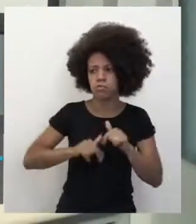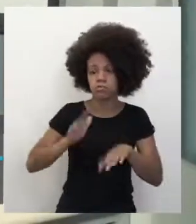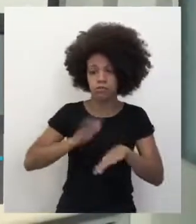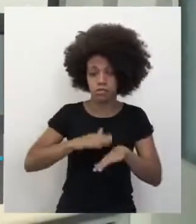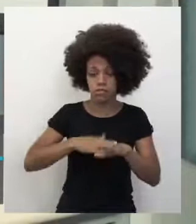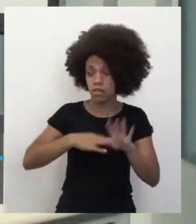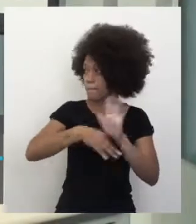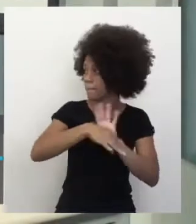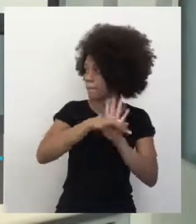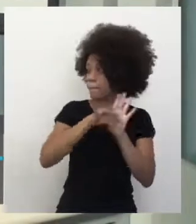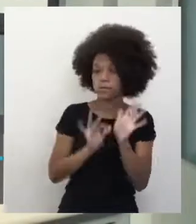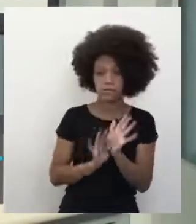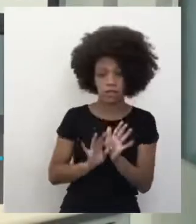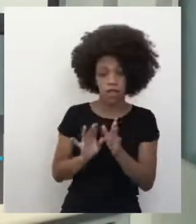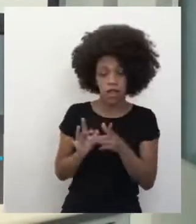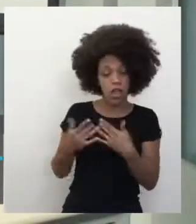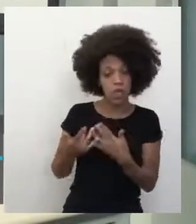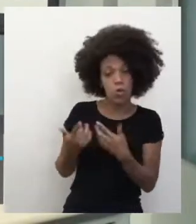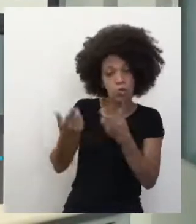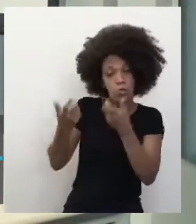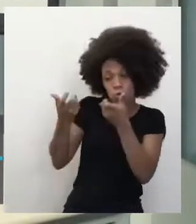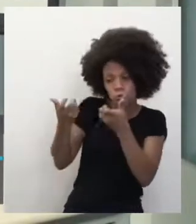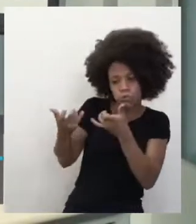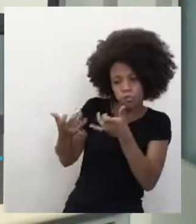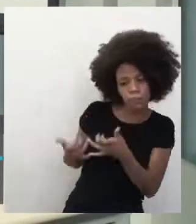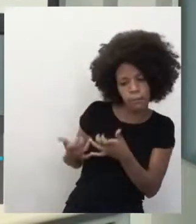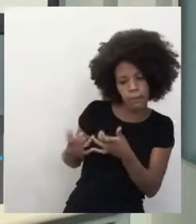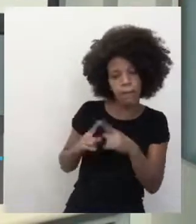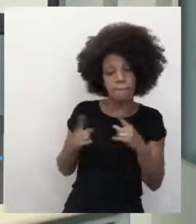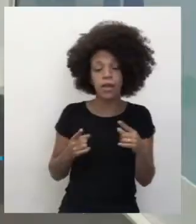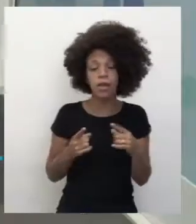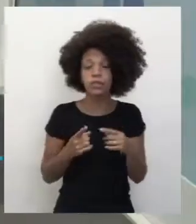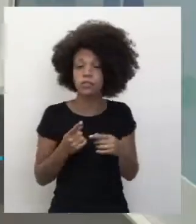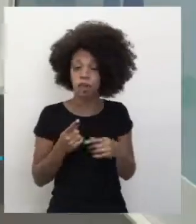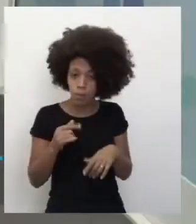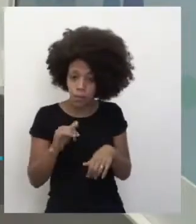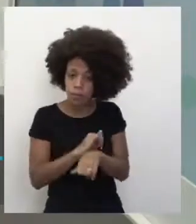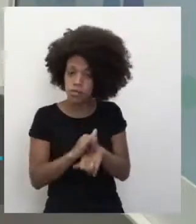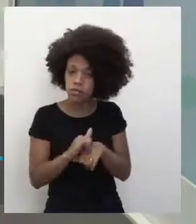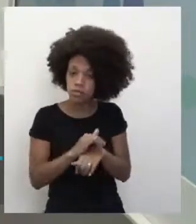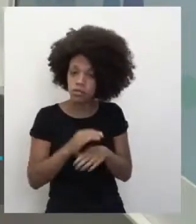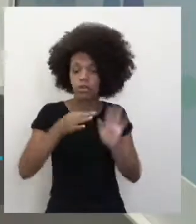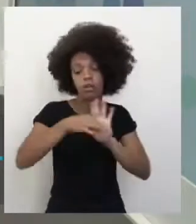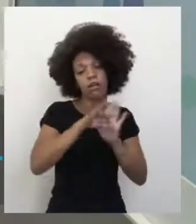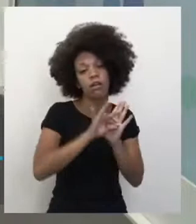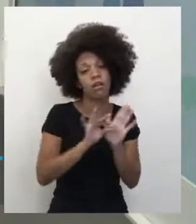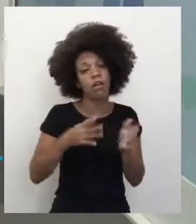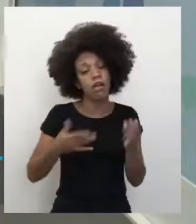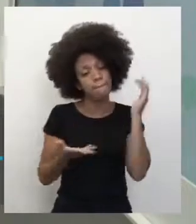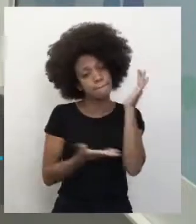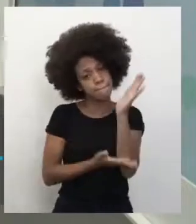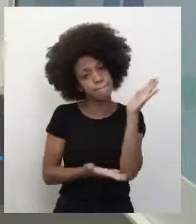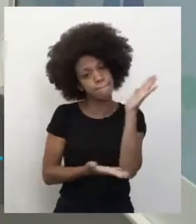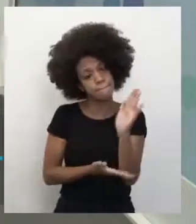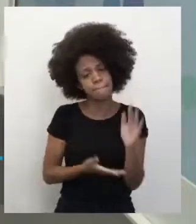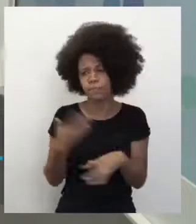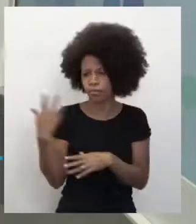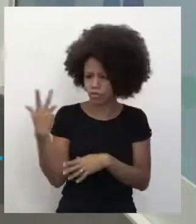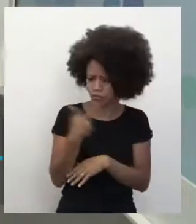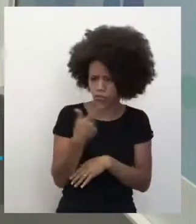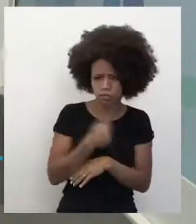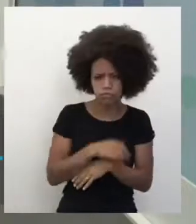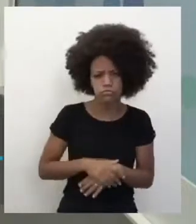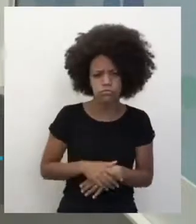um deles, olha, eu nem coloquei na nossa aula, hein? Um deles é a madeira. Olha que beleza. Eu nem coloquei. E olha eu amo que... mexer com madeiras, assim, eu acho lindo, assim.